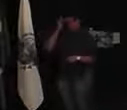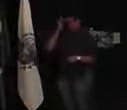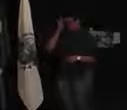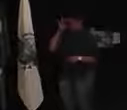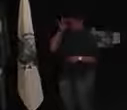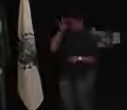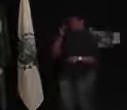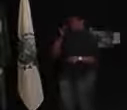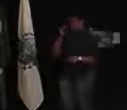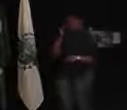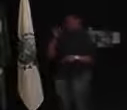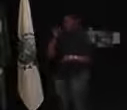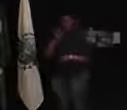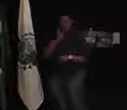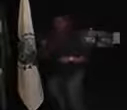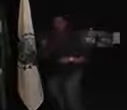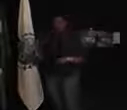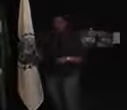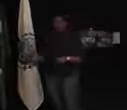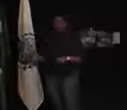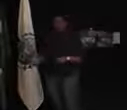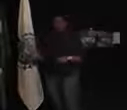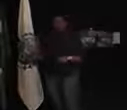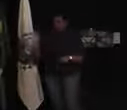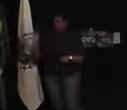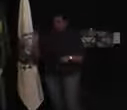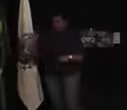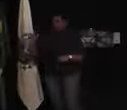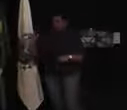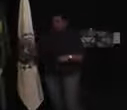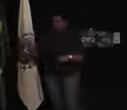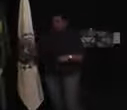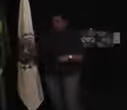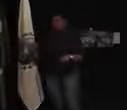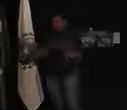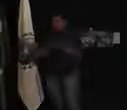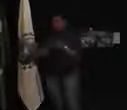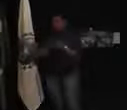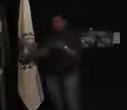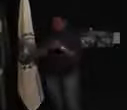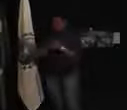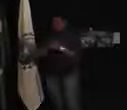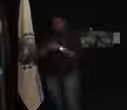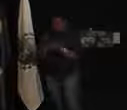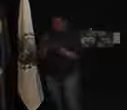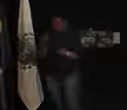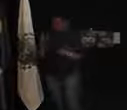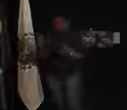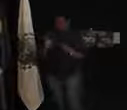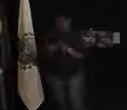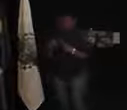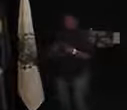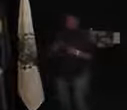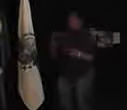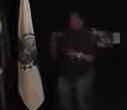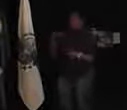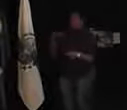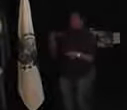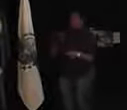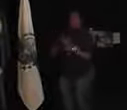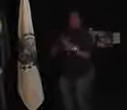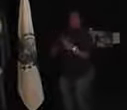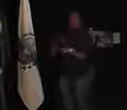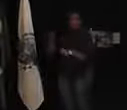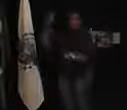da Novartis, os laboratórios, né, da Ritalina. Não existe. Porque há 40 anos